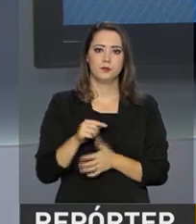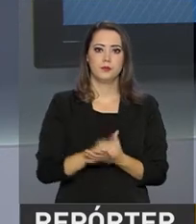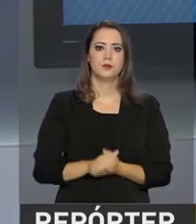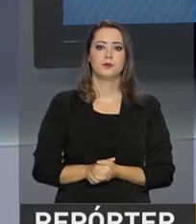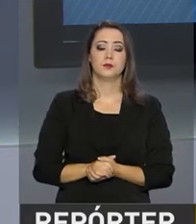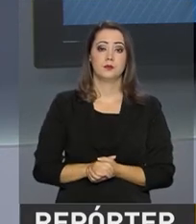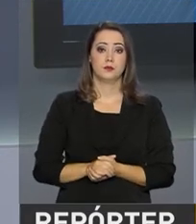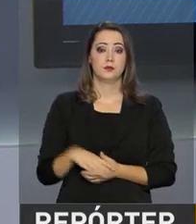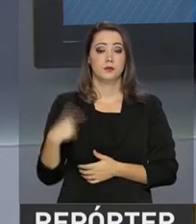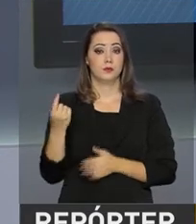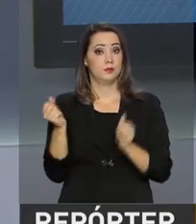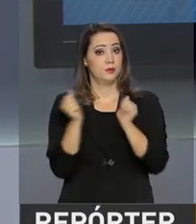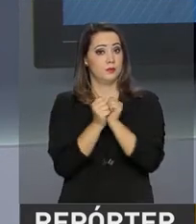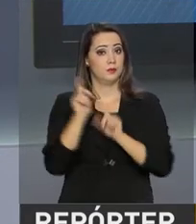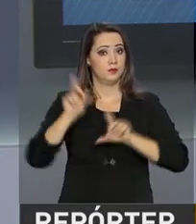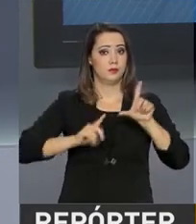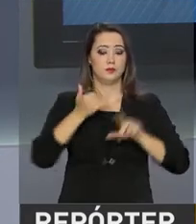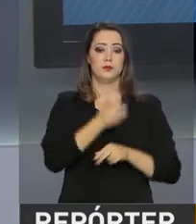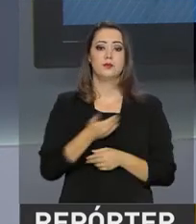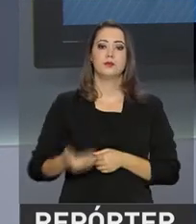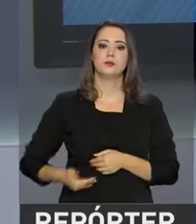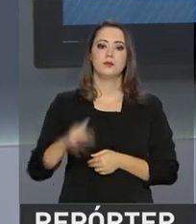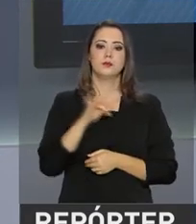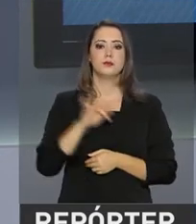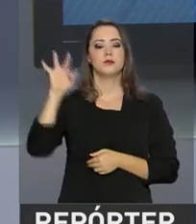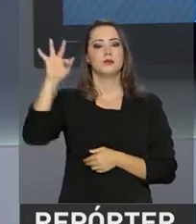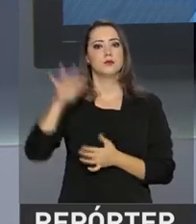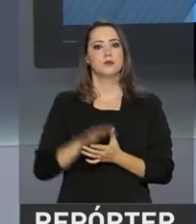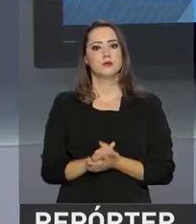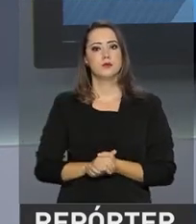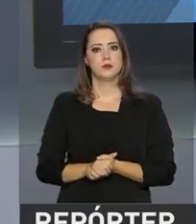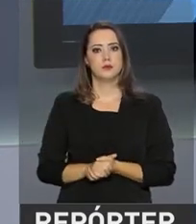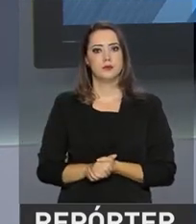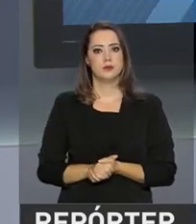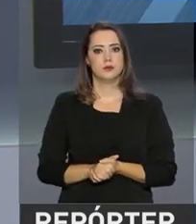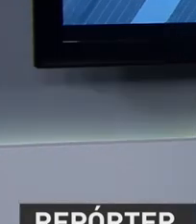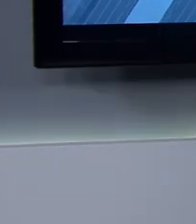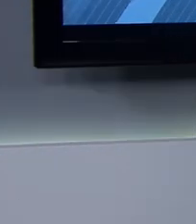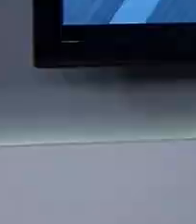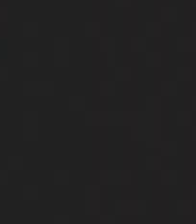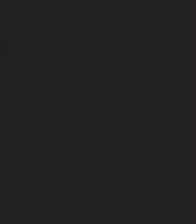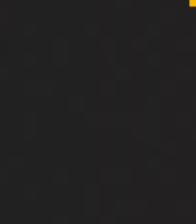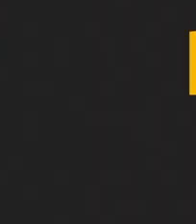da NBR na internet. Continue com a gente aqui na NBR, a TV do Governo Federal.